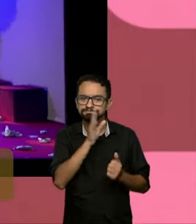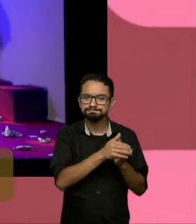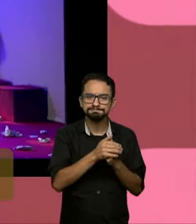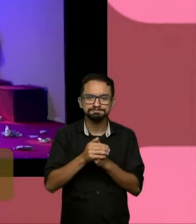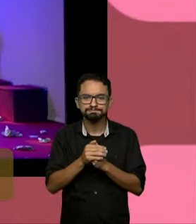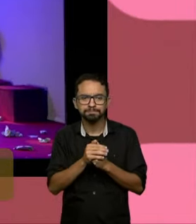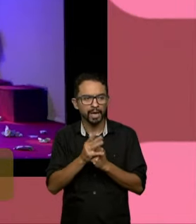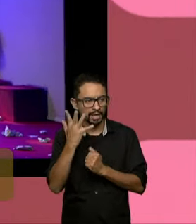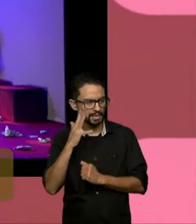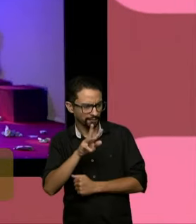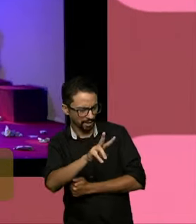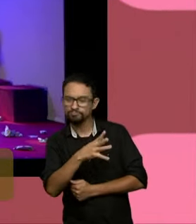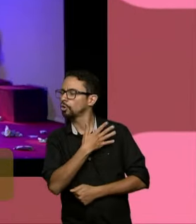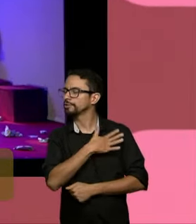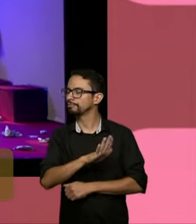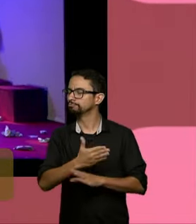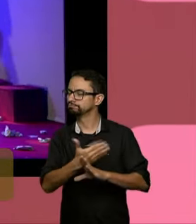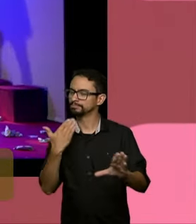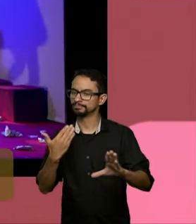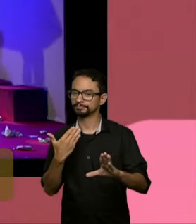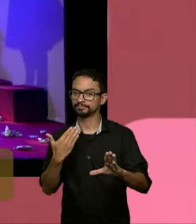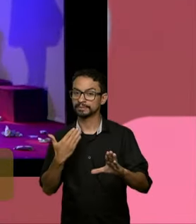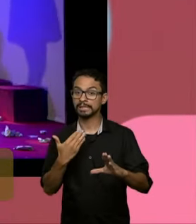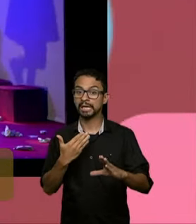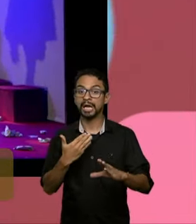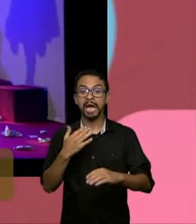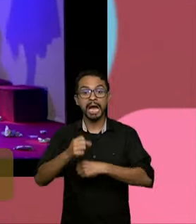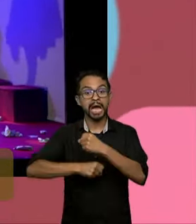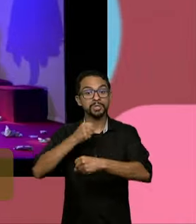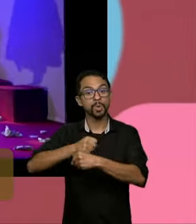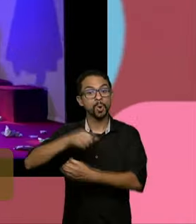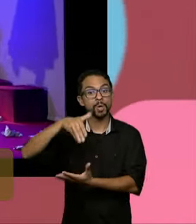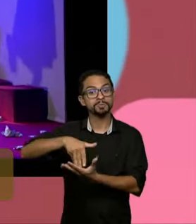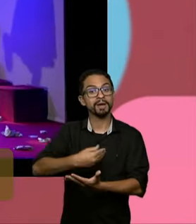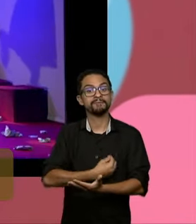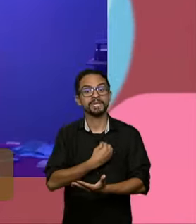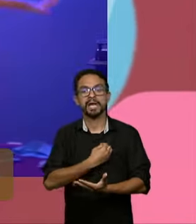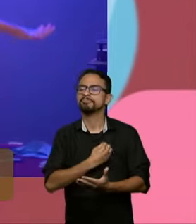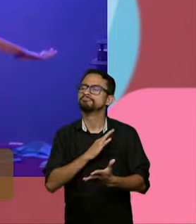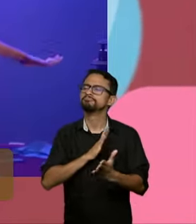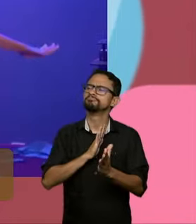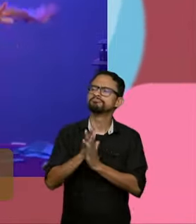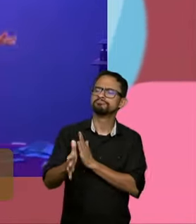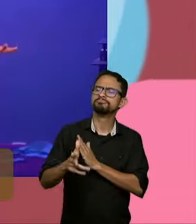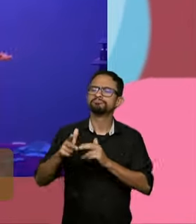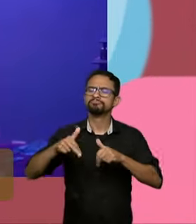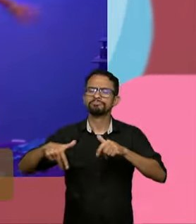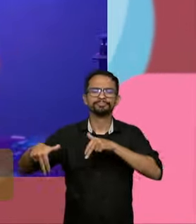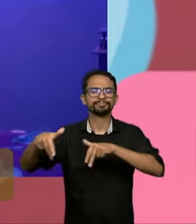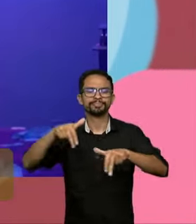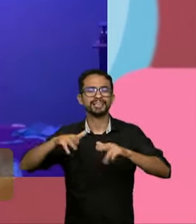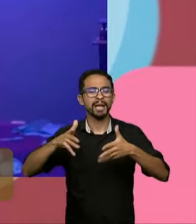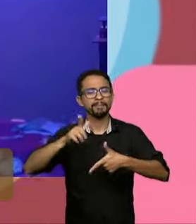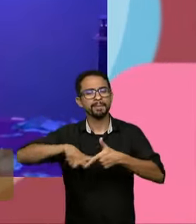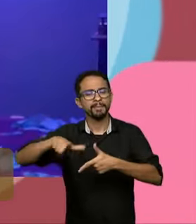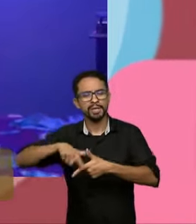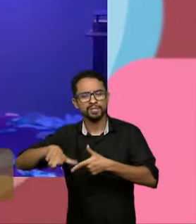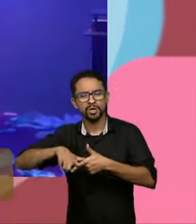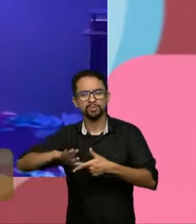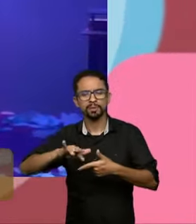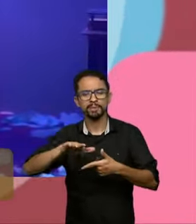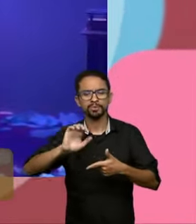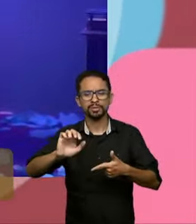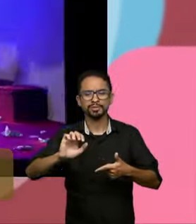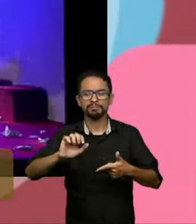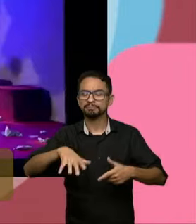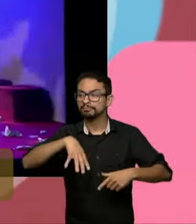gostava de criança, mas no último ano da sua vida, ele sai para dar uma volta, que ele estava já com tuberculose, para dar uma